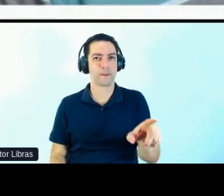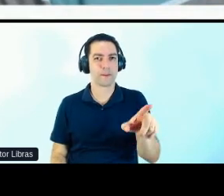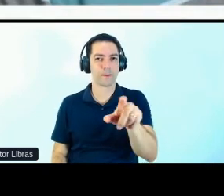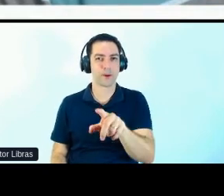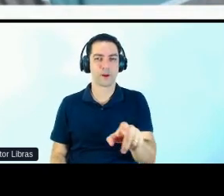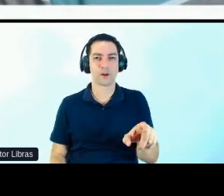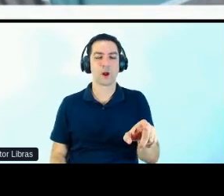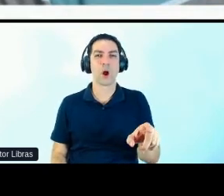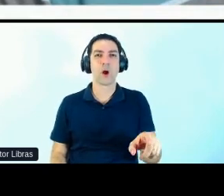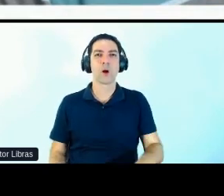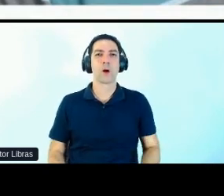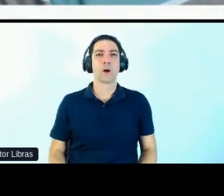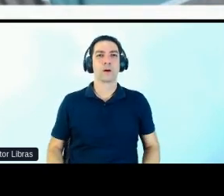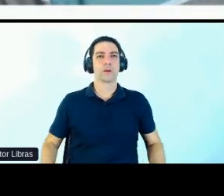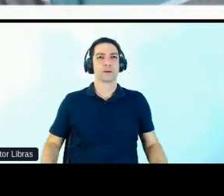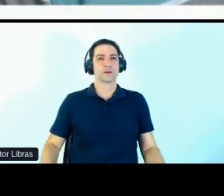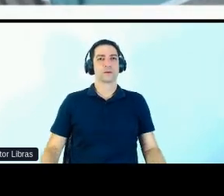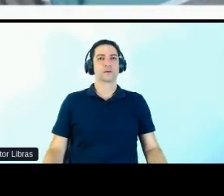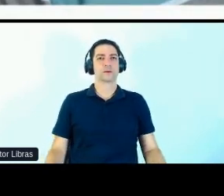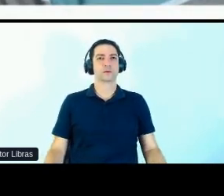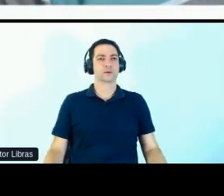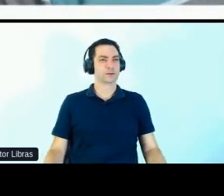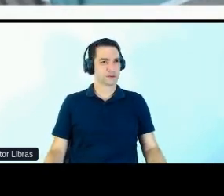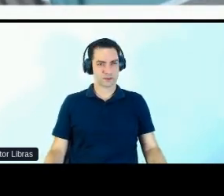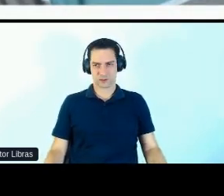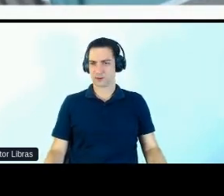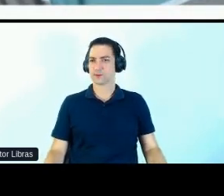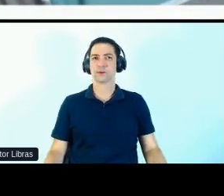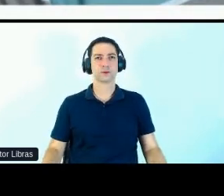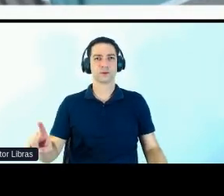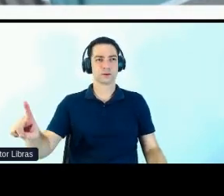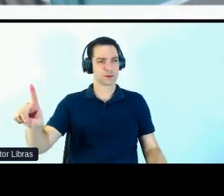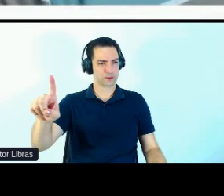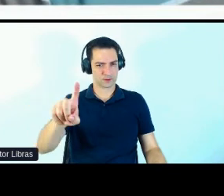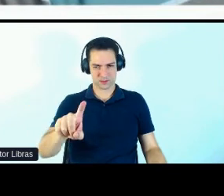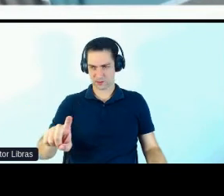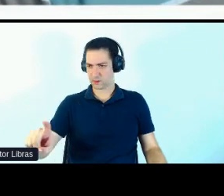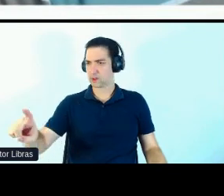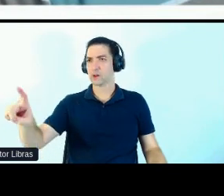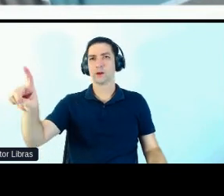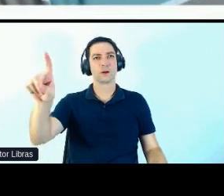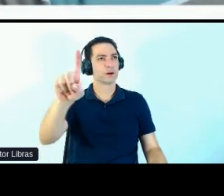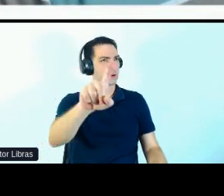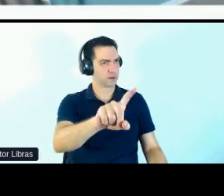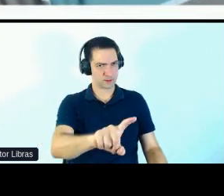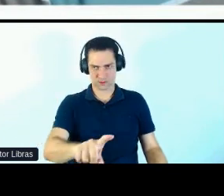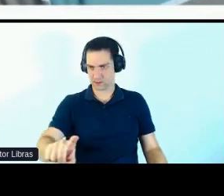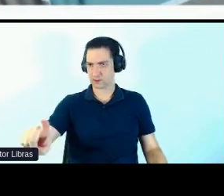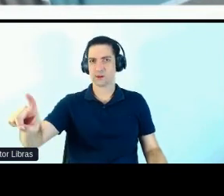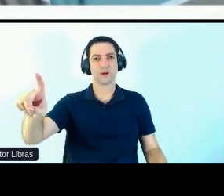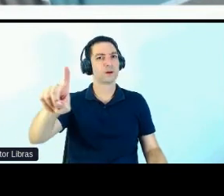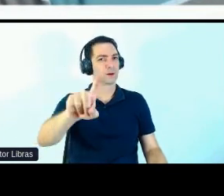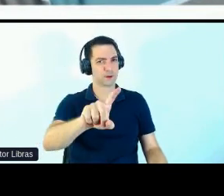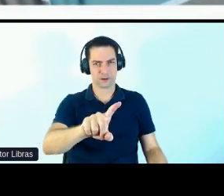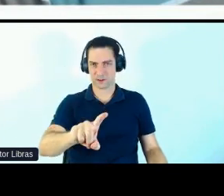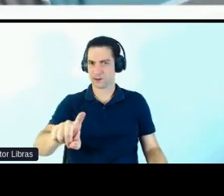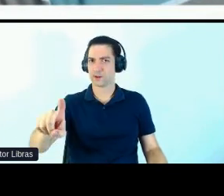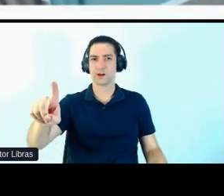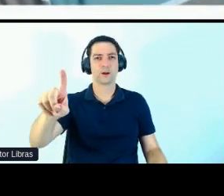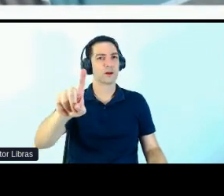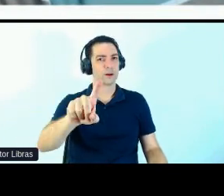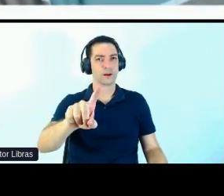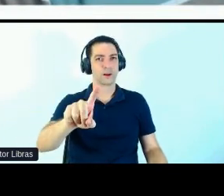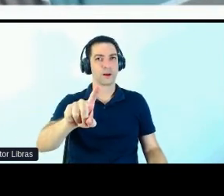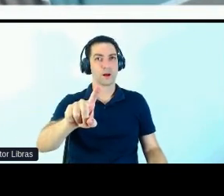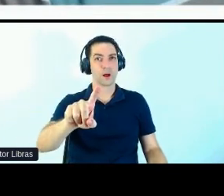a cabeça e os cliques, né, são por uma piscadinha. Você, para